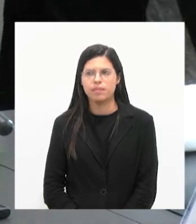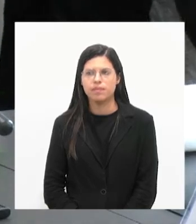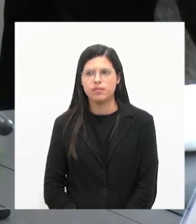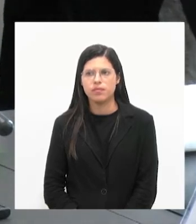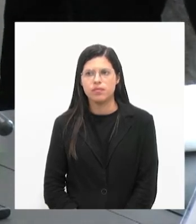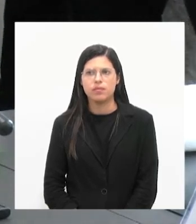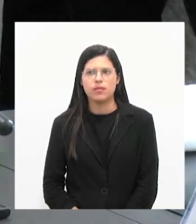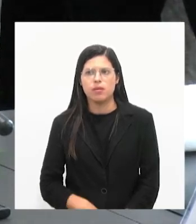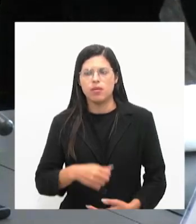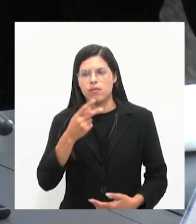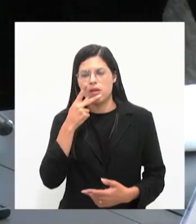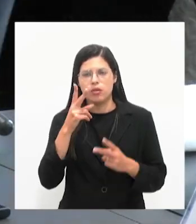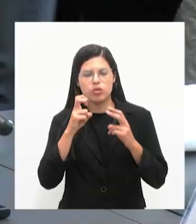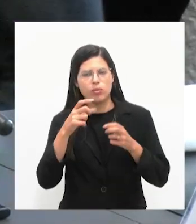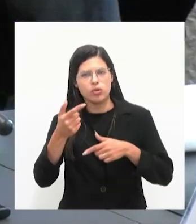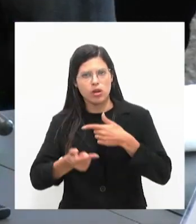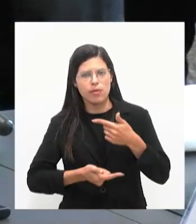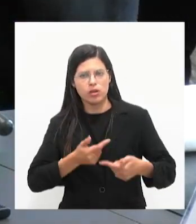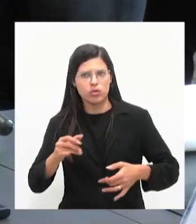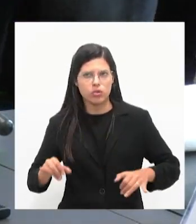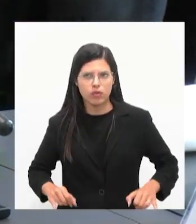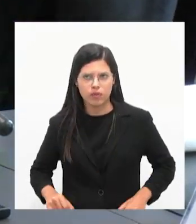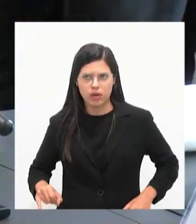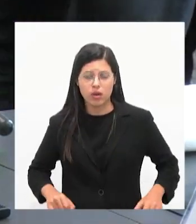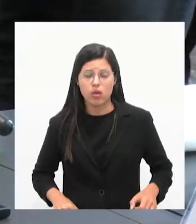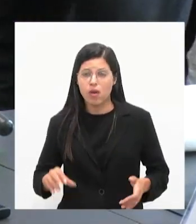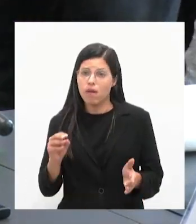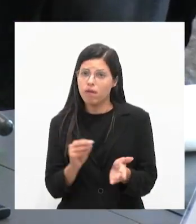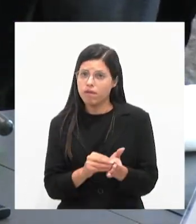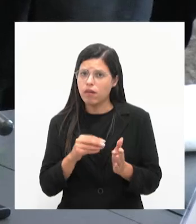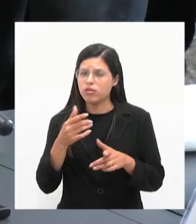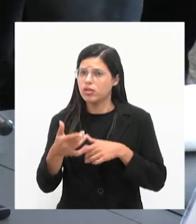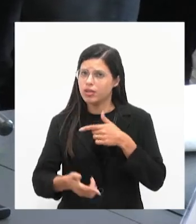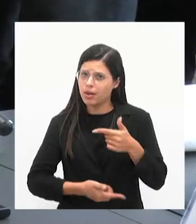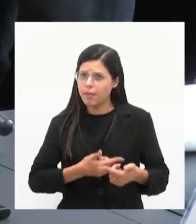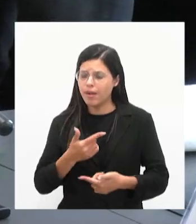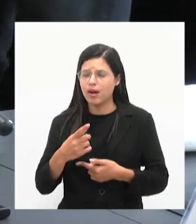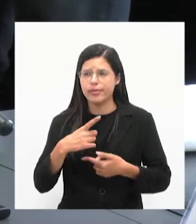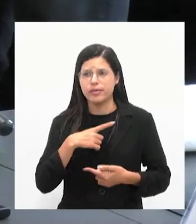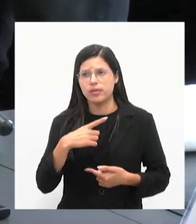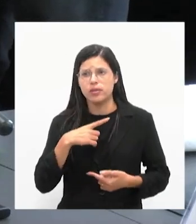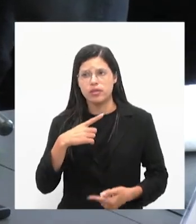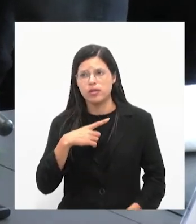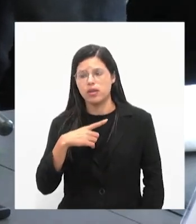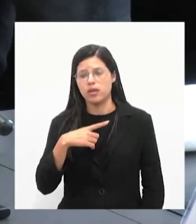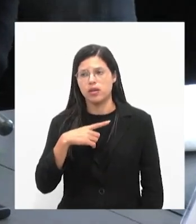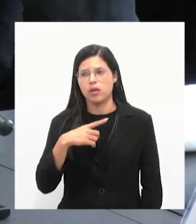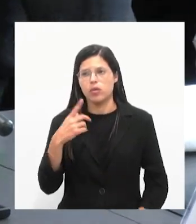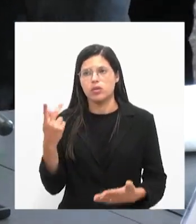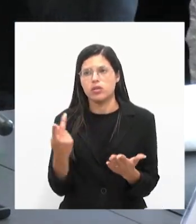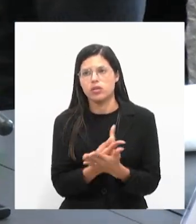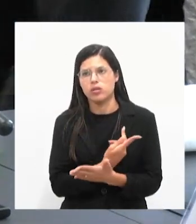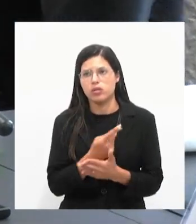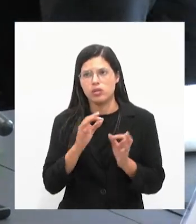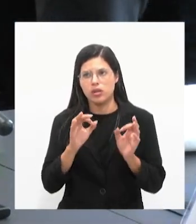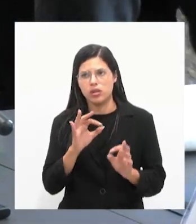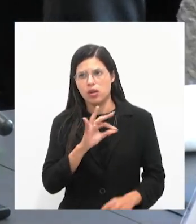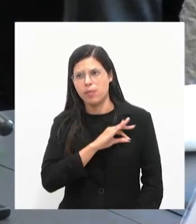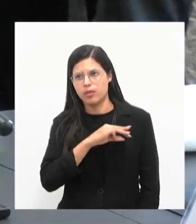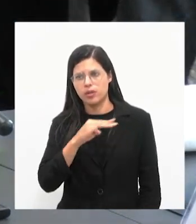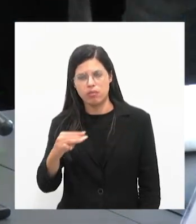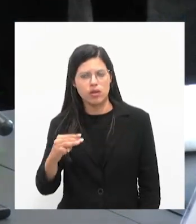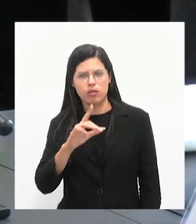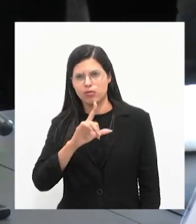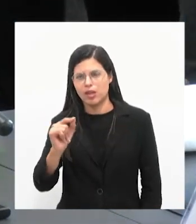trabalhadores que vêm sofrendo. O desemprego está aí, está estampado. Eu tenho certeza que a Polícia Militar ela não sai de casa com o